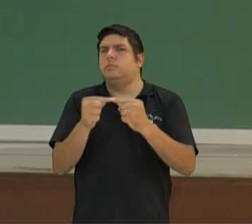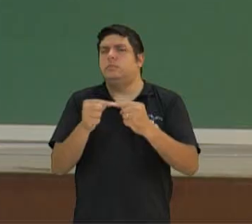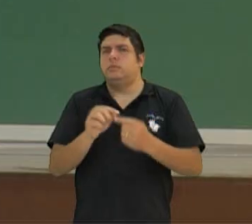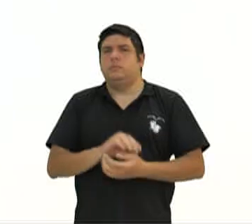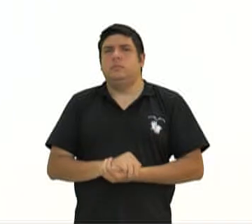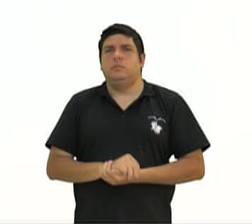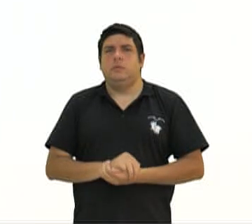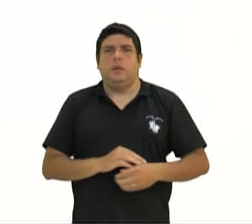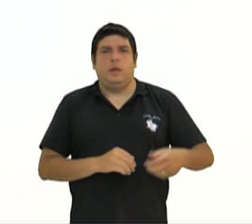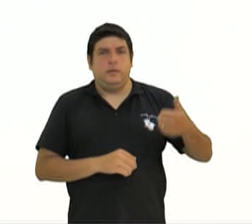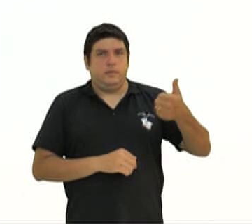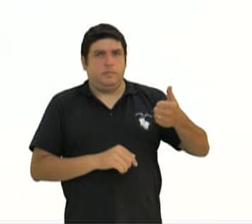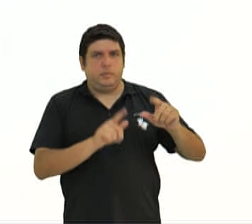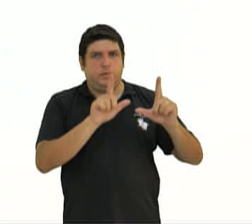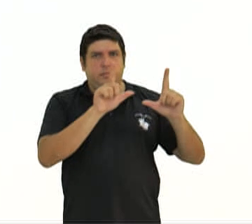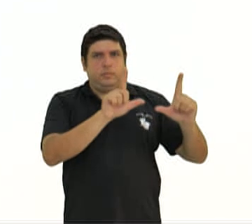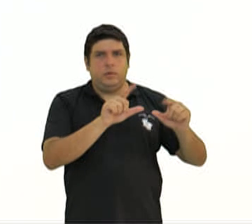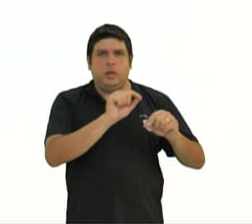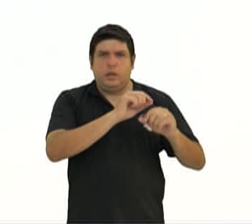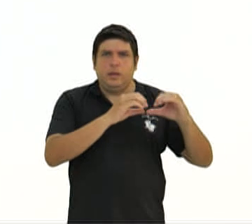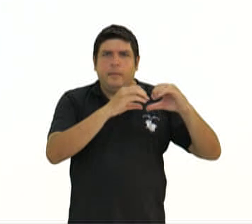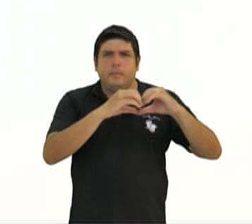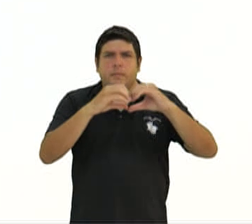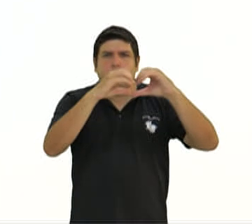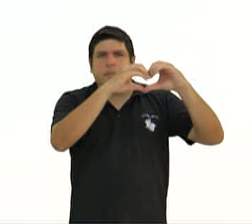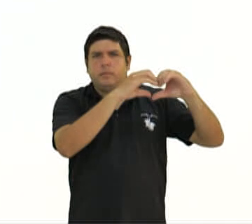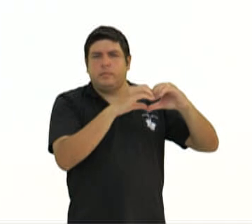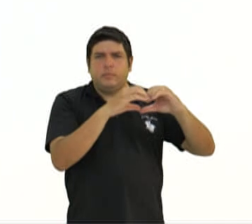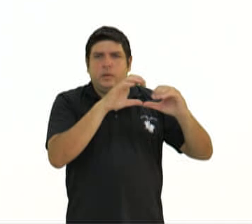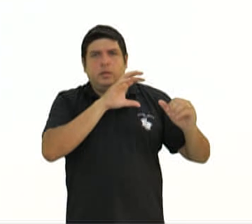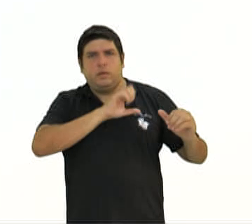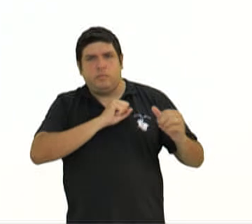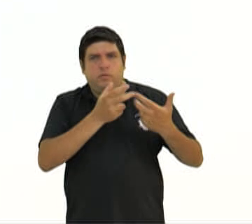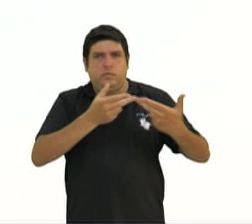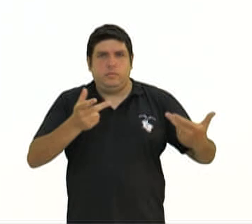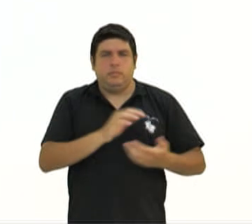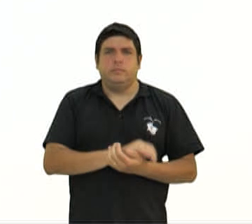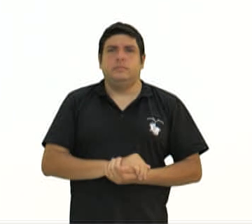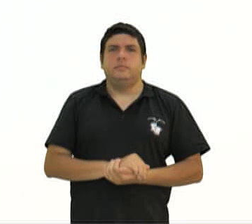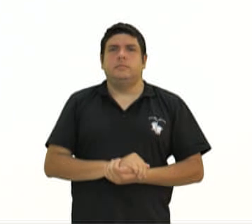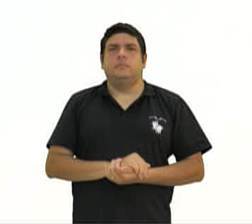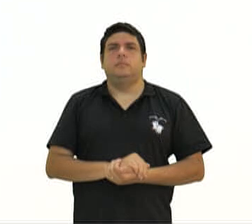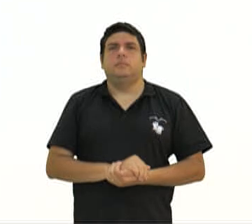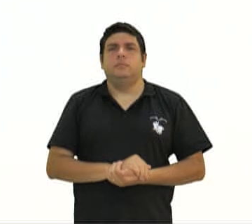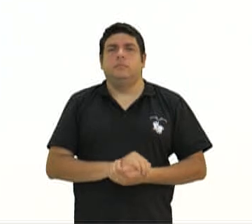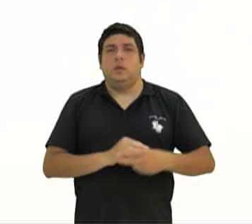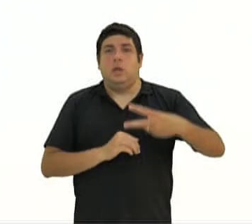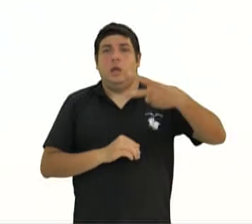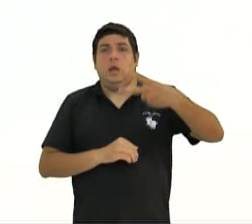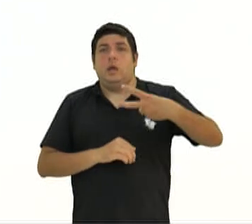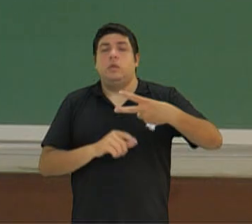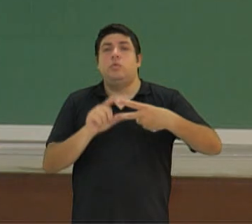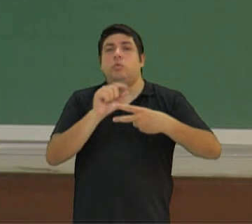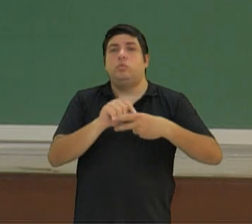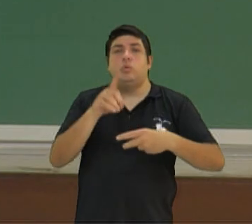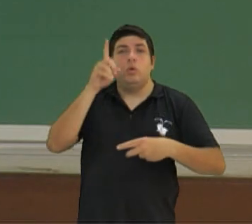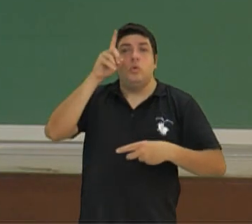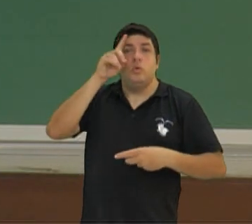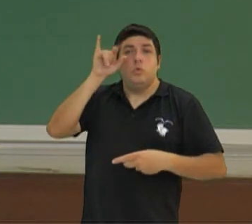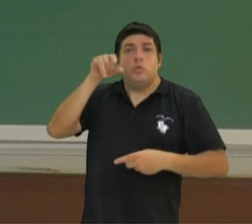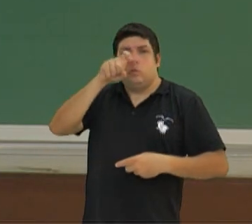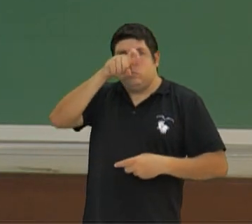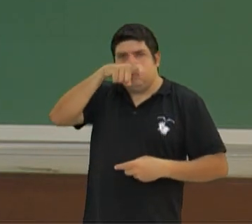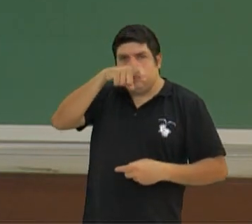A primeira imagem aqui do coração, indicando amor e tudo mais. A segunda a gente tem aqui o Halloween, e a terceira o